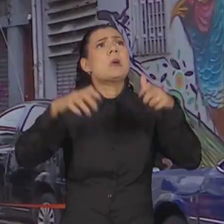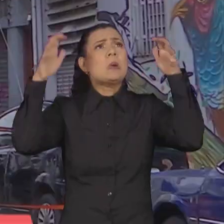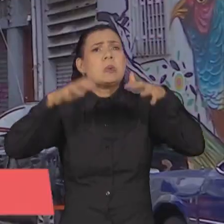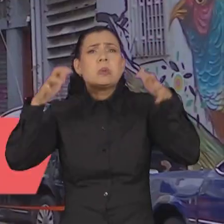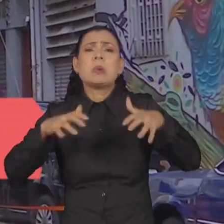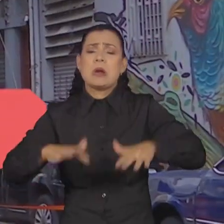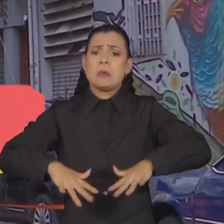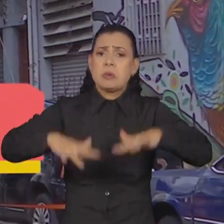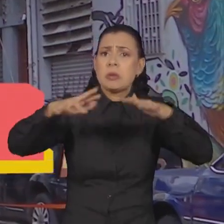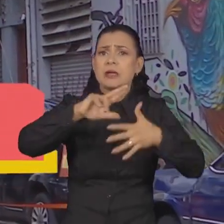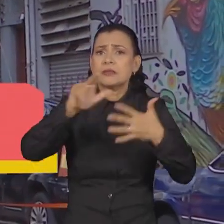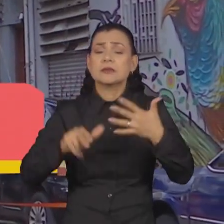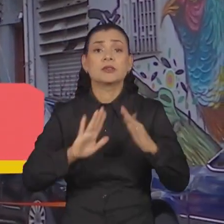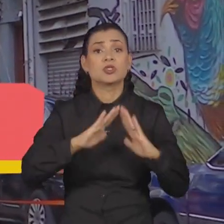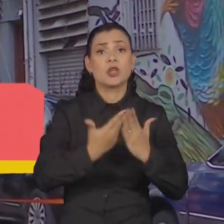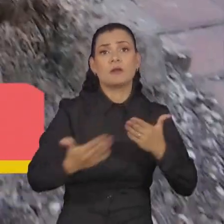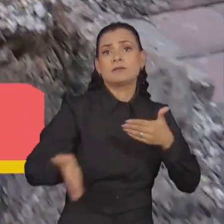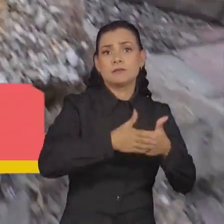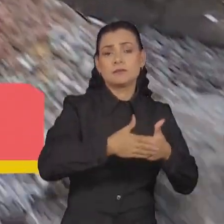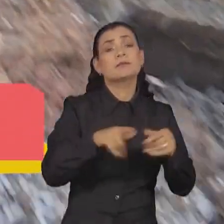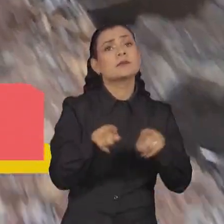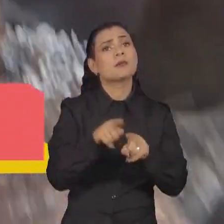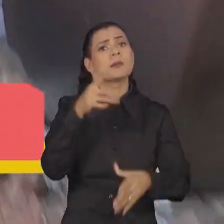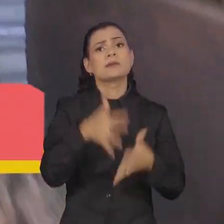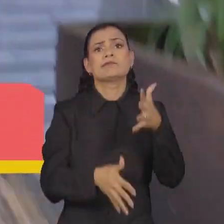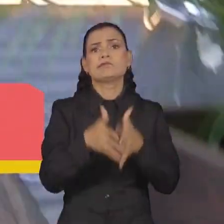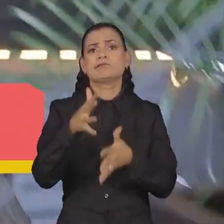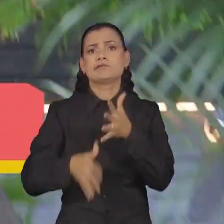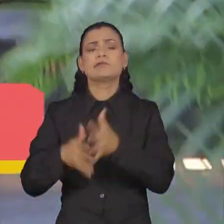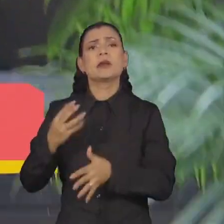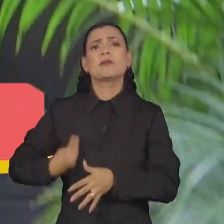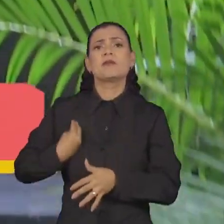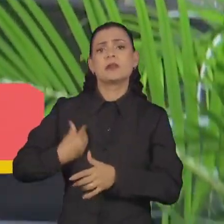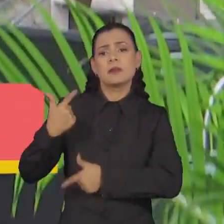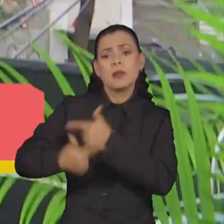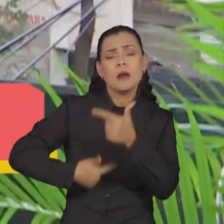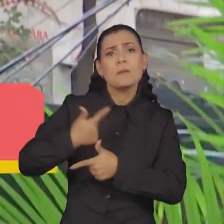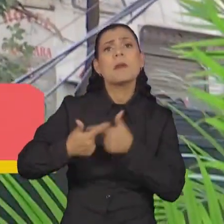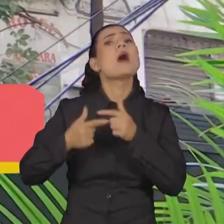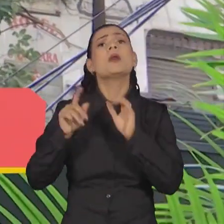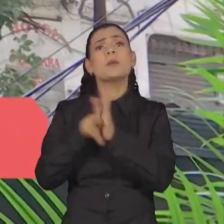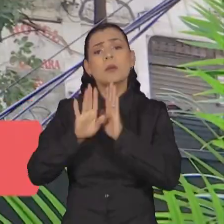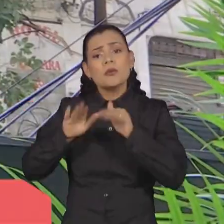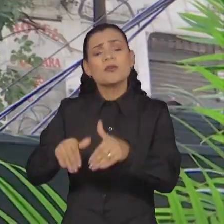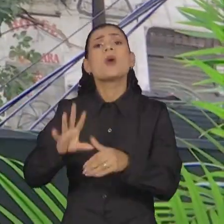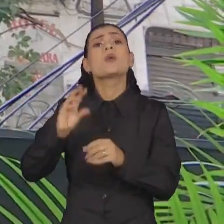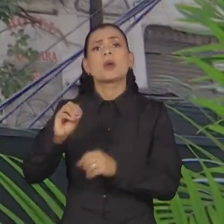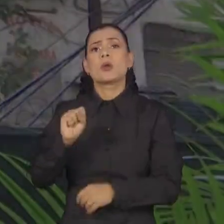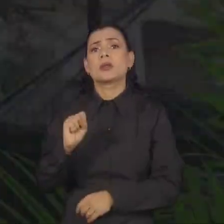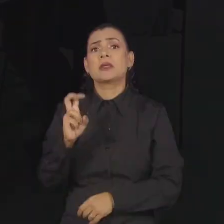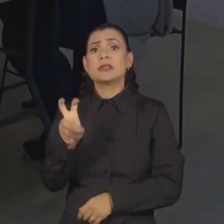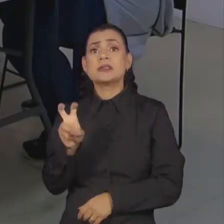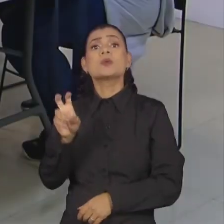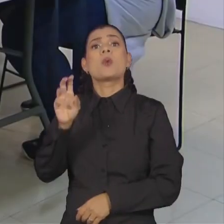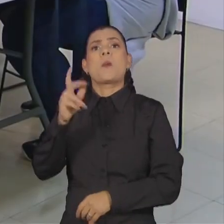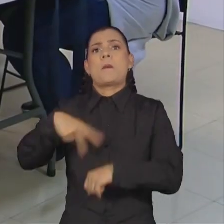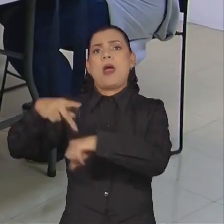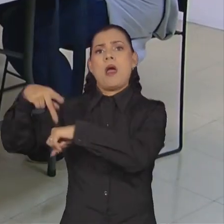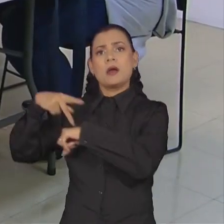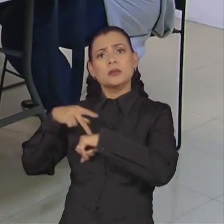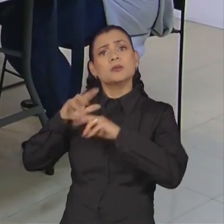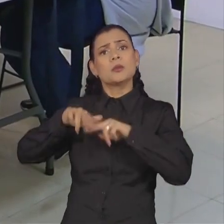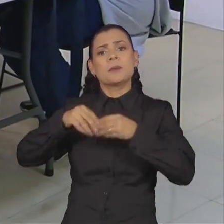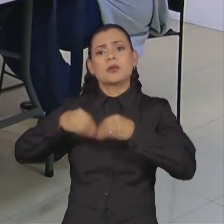fechamento de escolas e na interrupção significativa dos horários das aulas em 85 países. É